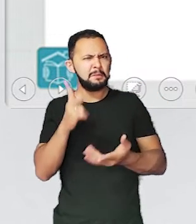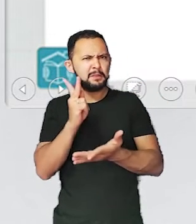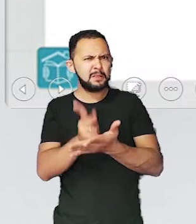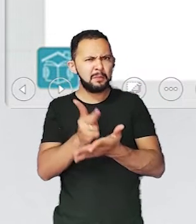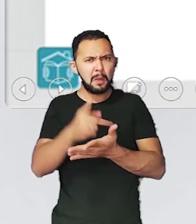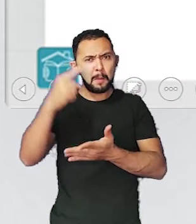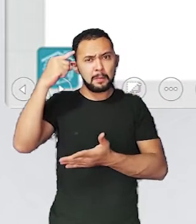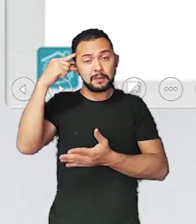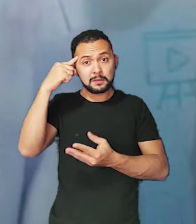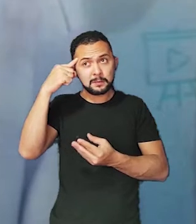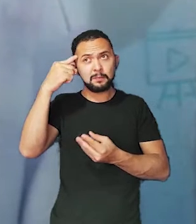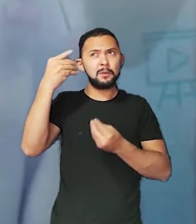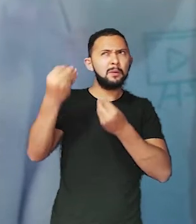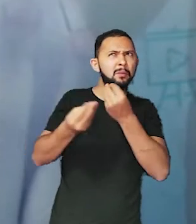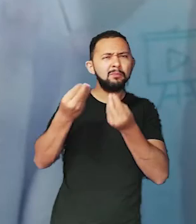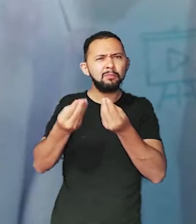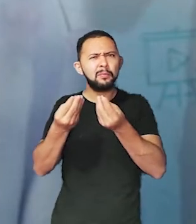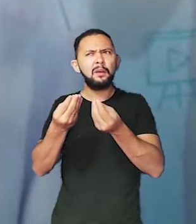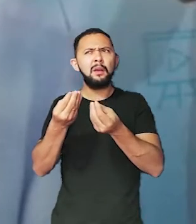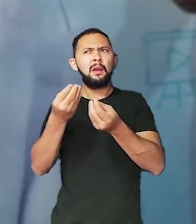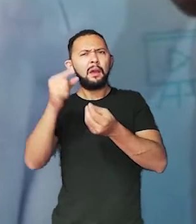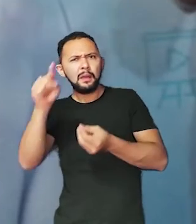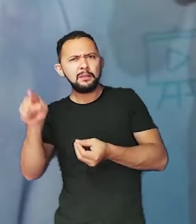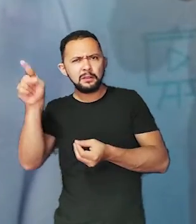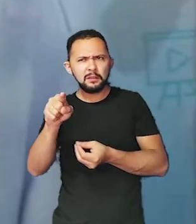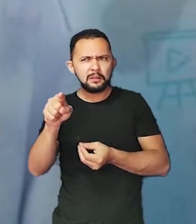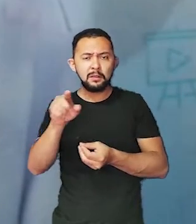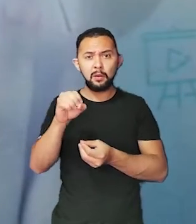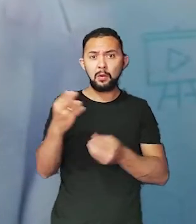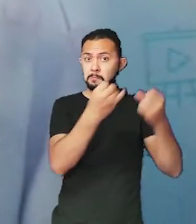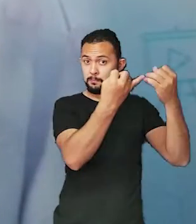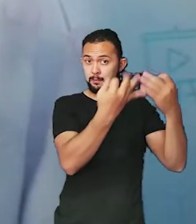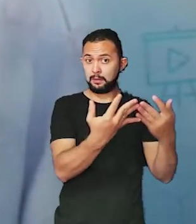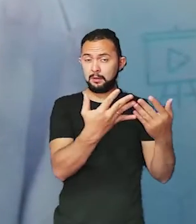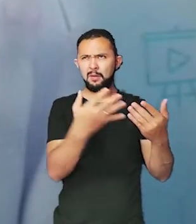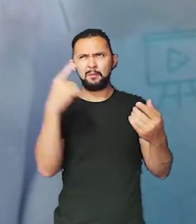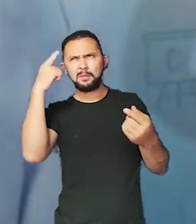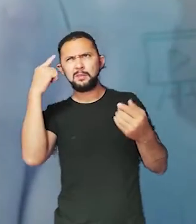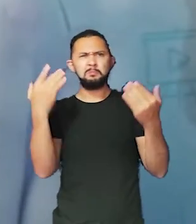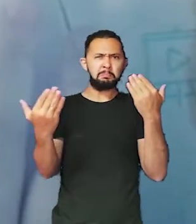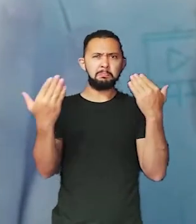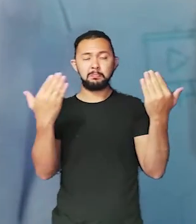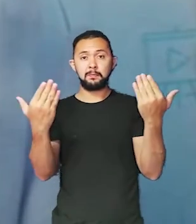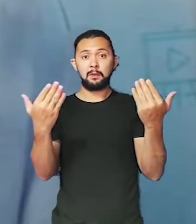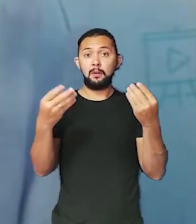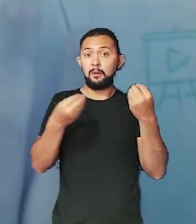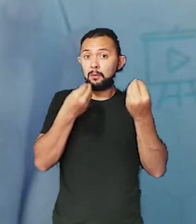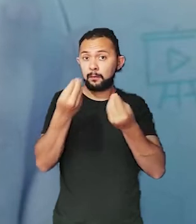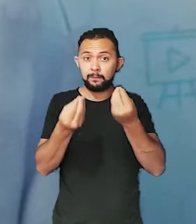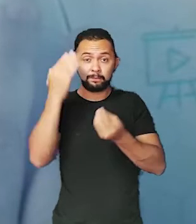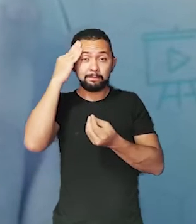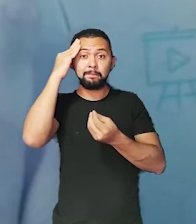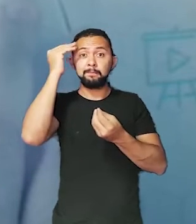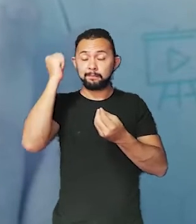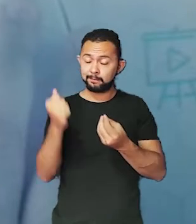nessa conjectura, professor, e agora? Quando é que está restringindo ou explicando? Não ficarem pensando muita coisa, sei que na mente de vocês isso é um